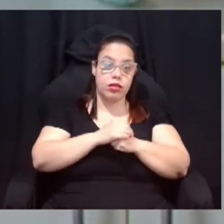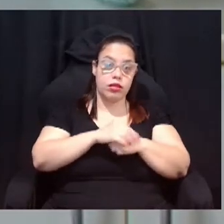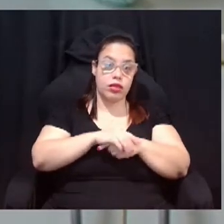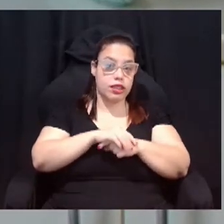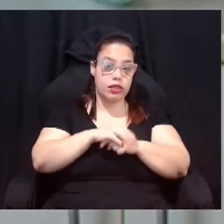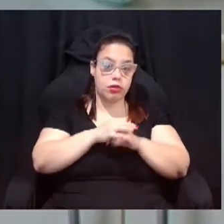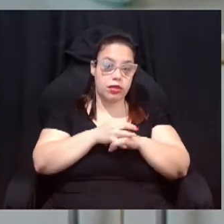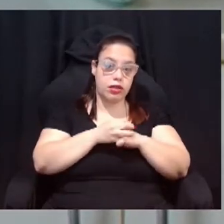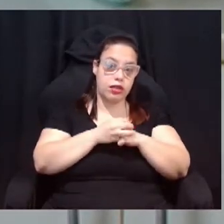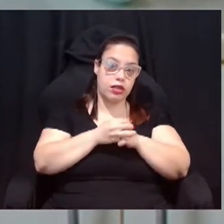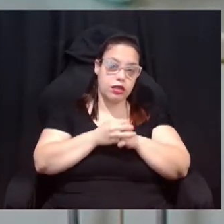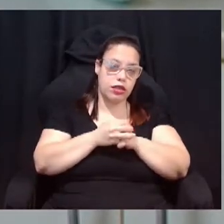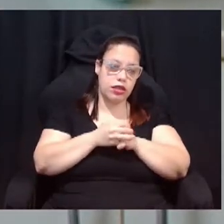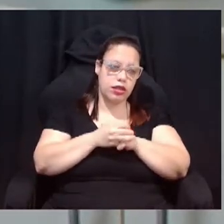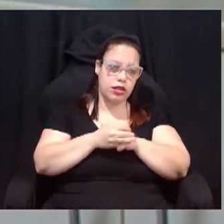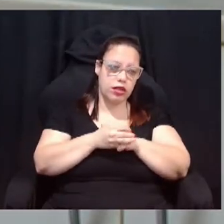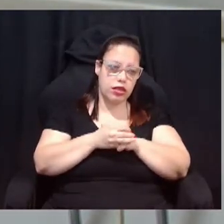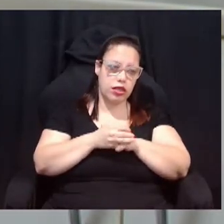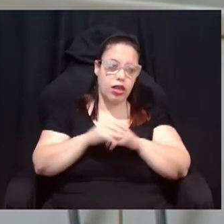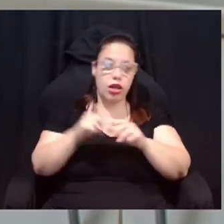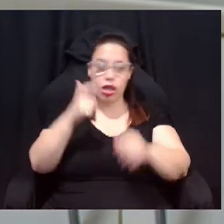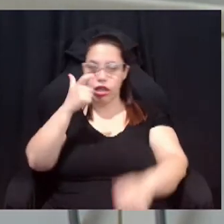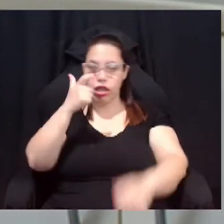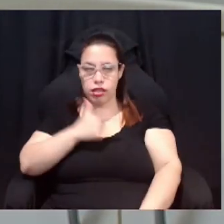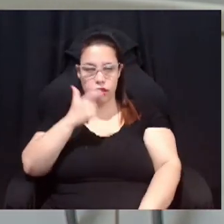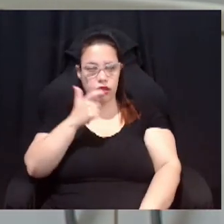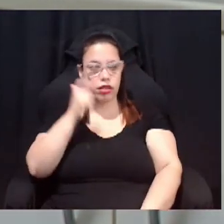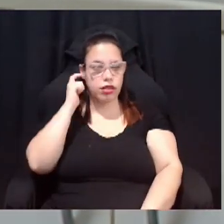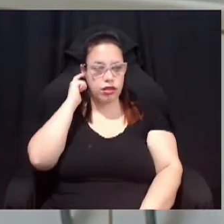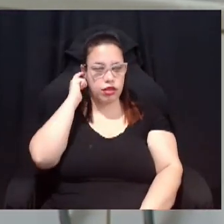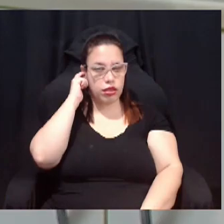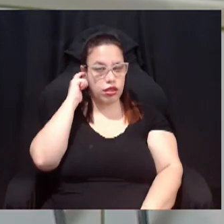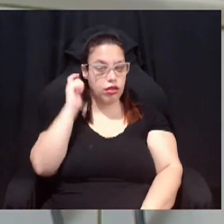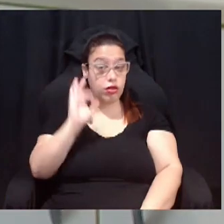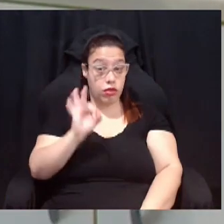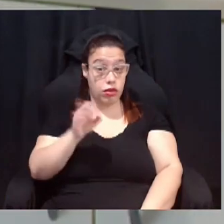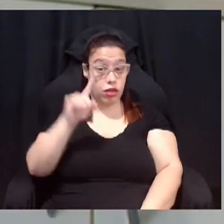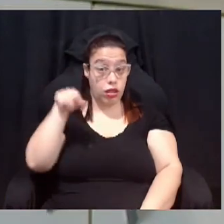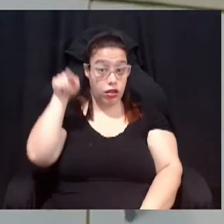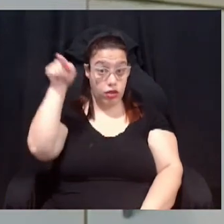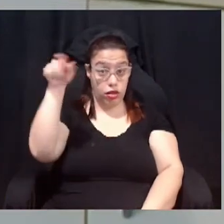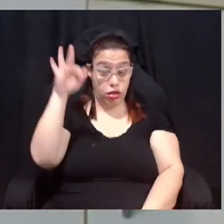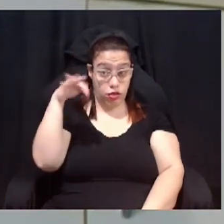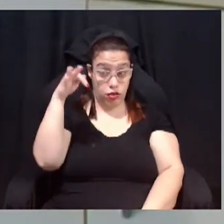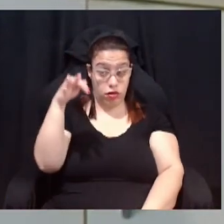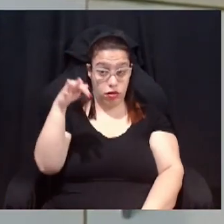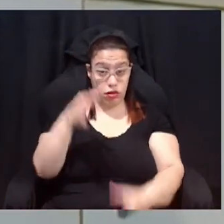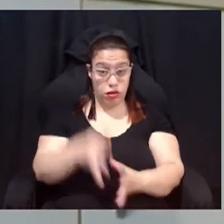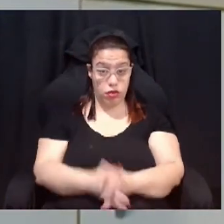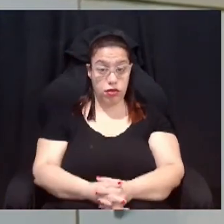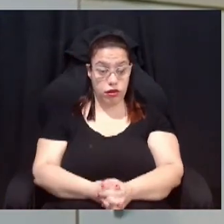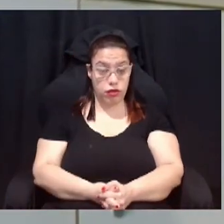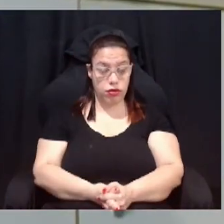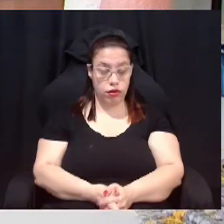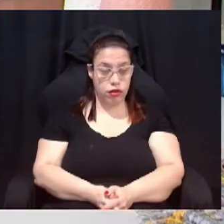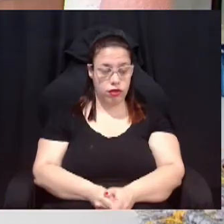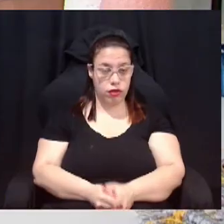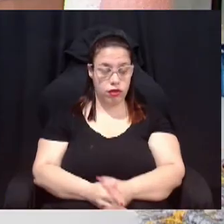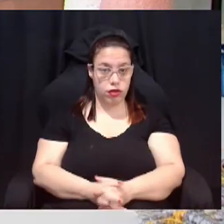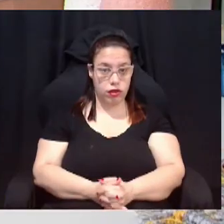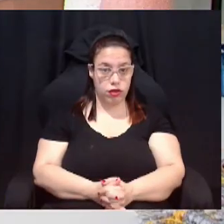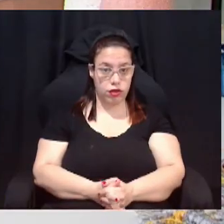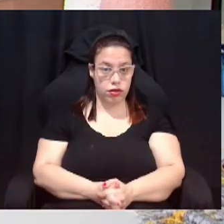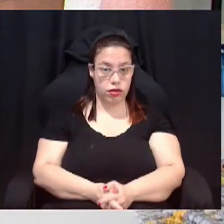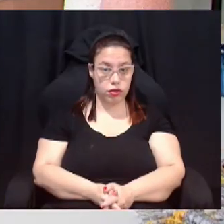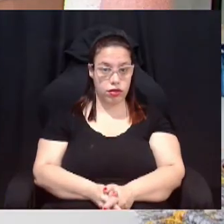de trabalho, assim, de ser algo que me sustenta lá fora, né? Tem essa troca. Então o nosso serviço, o meu